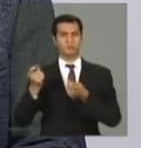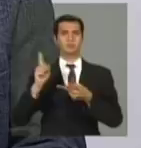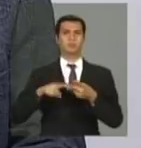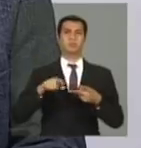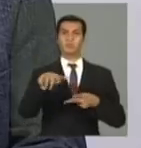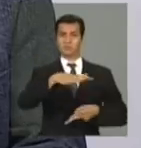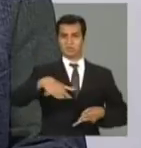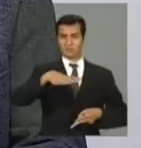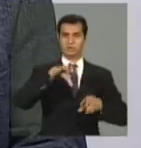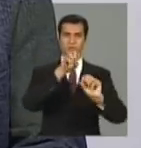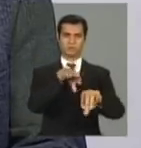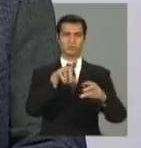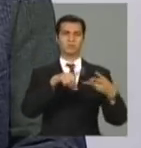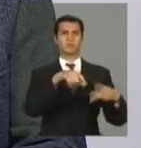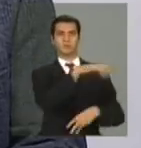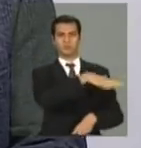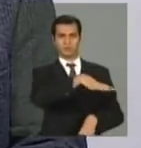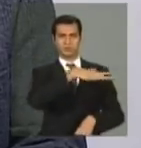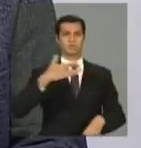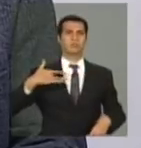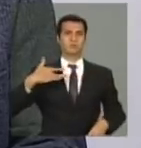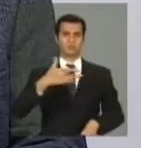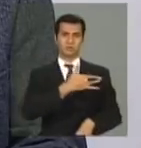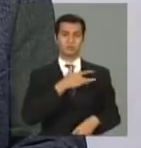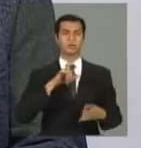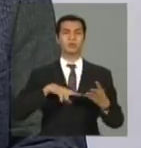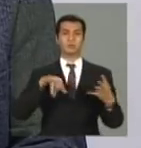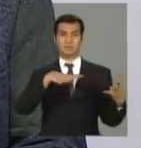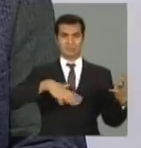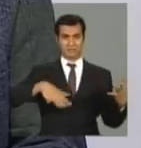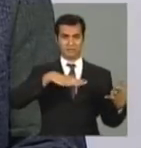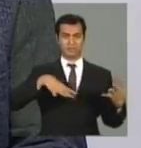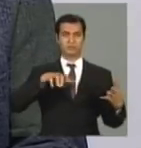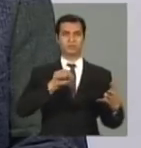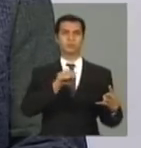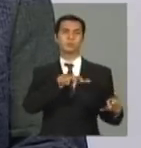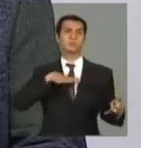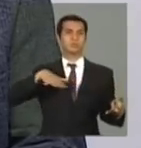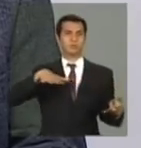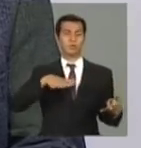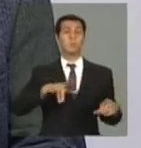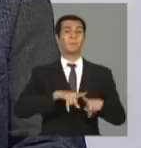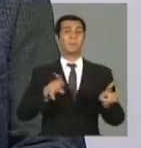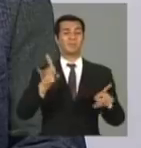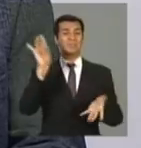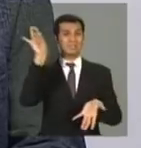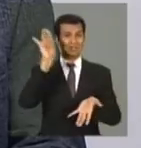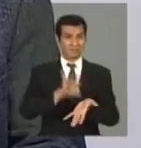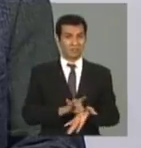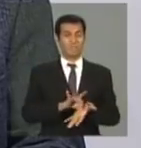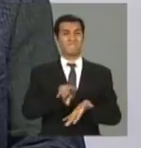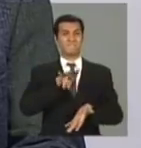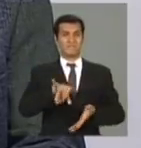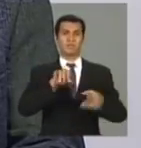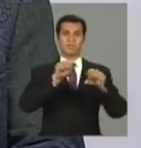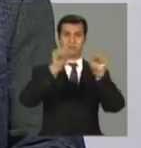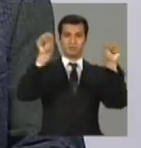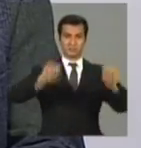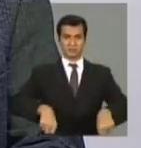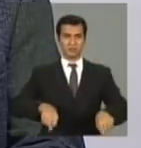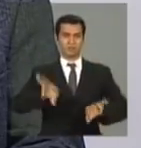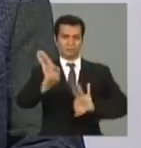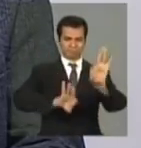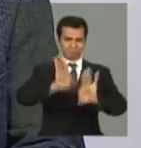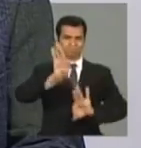da educação, da saúde, da assistência social. Agora, quem vai regularizar de fato lá, atuar no cadastro para fazer